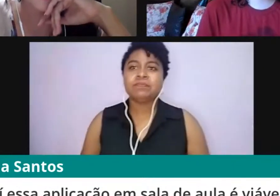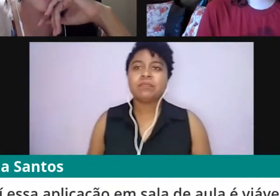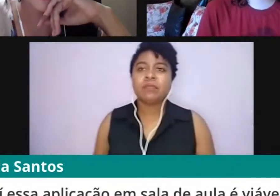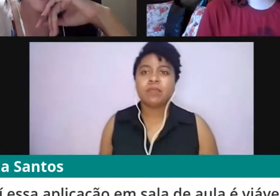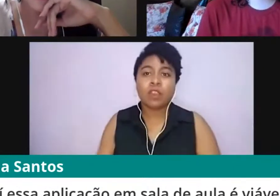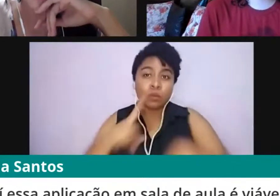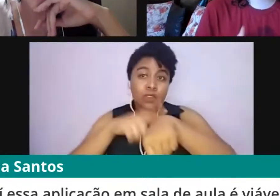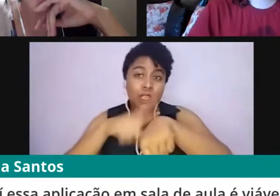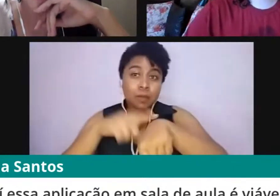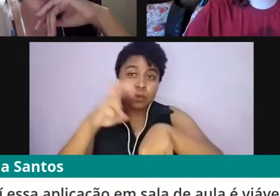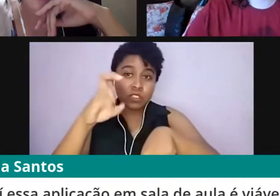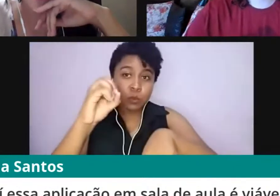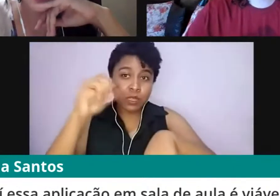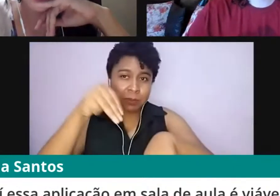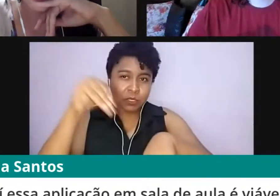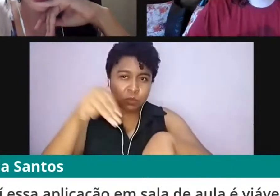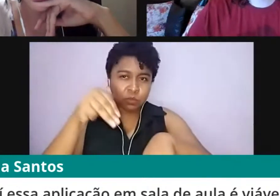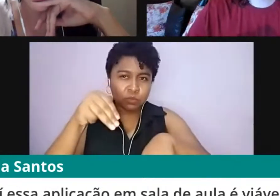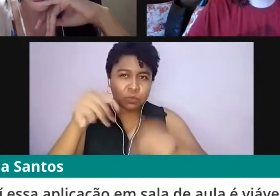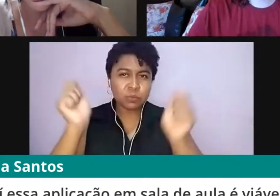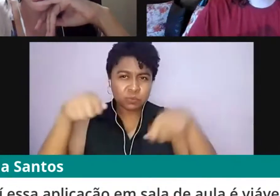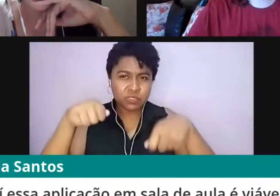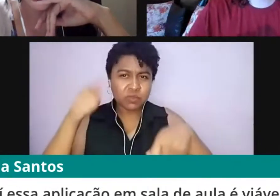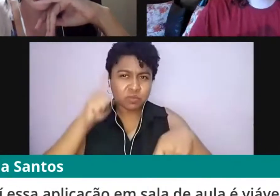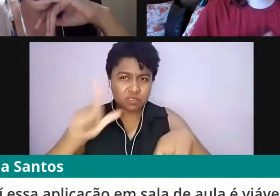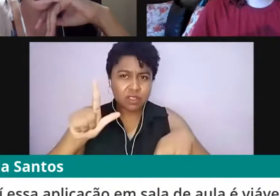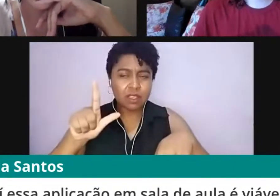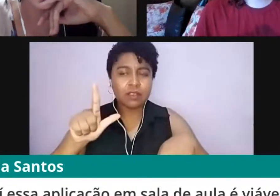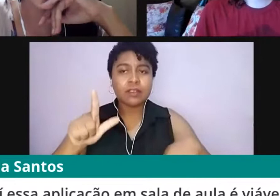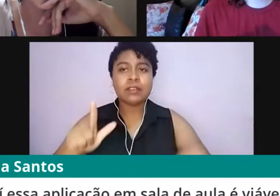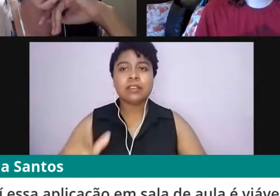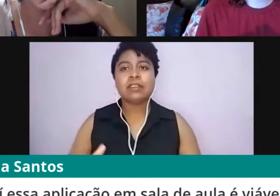50 minutos, por exemplo,